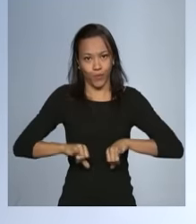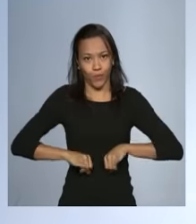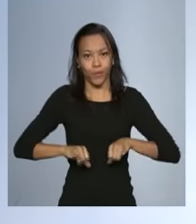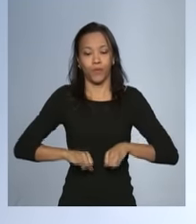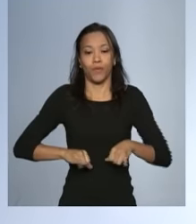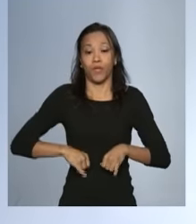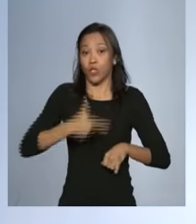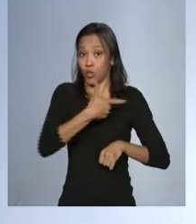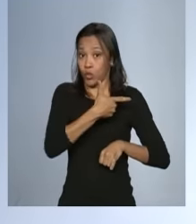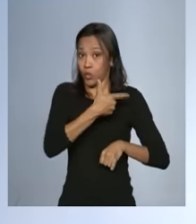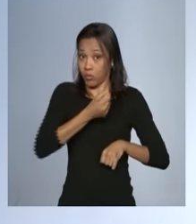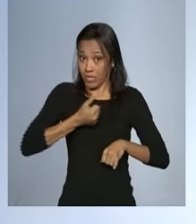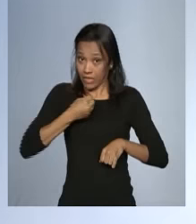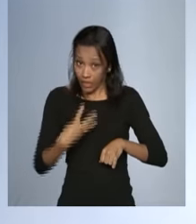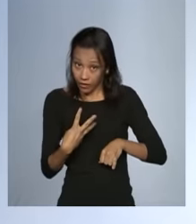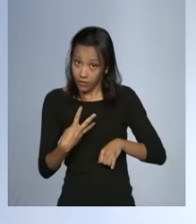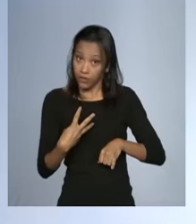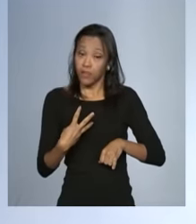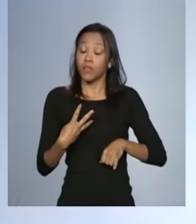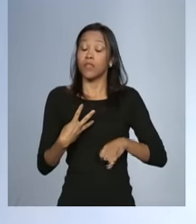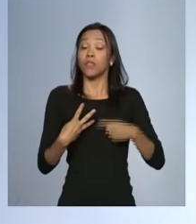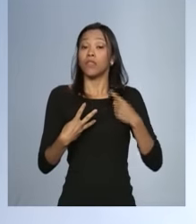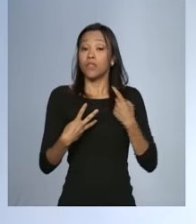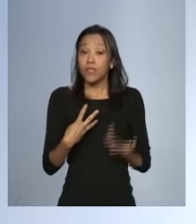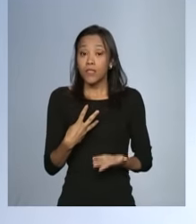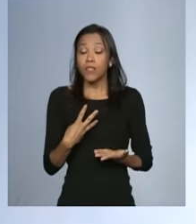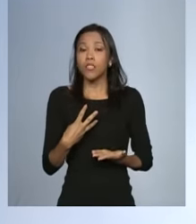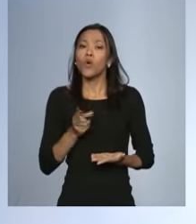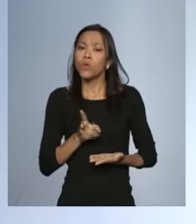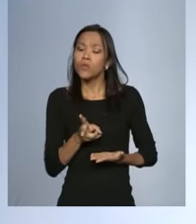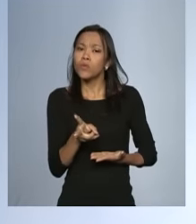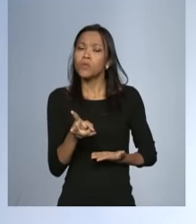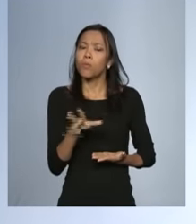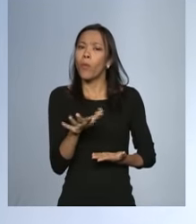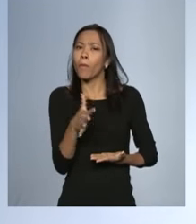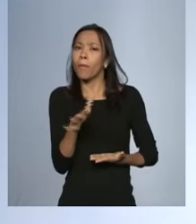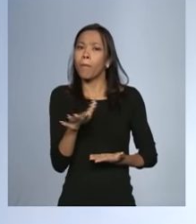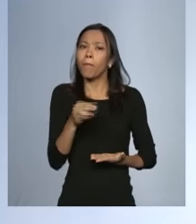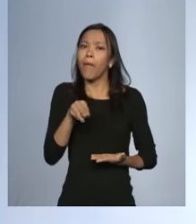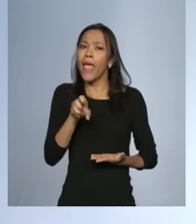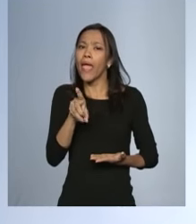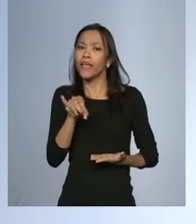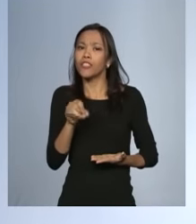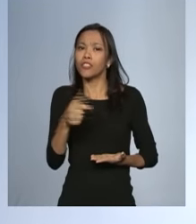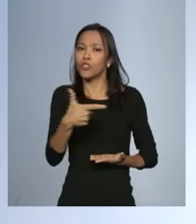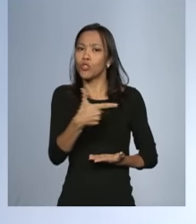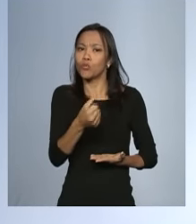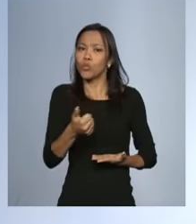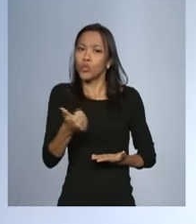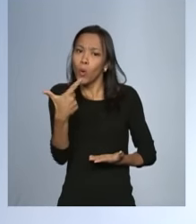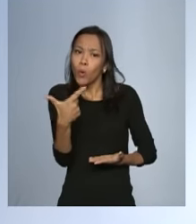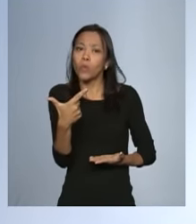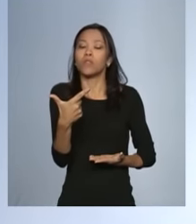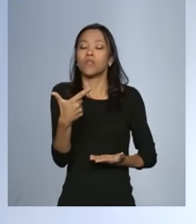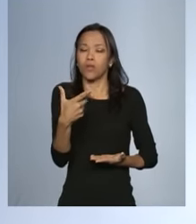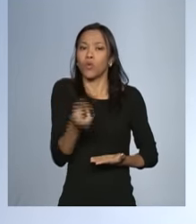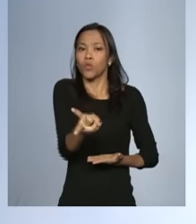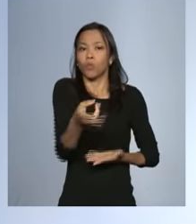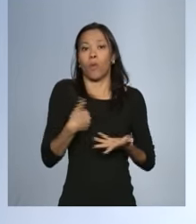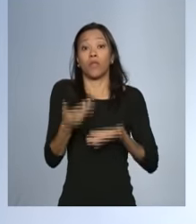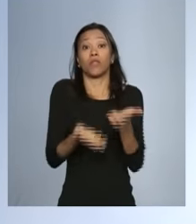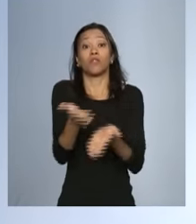2013 e e mantém um uma média do de 2012 em termos de